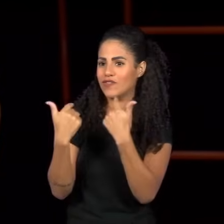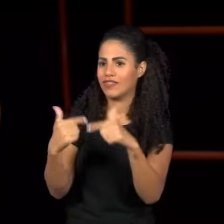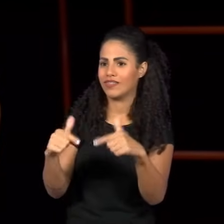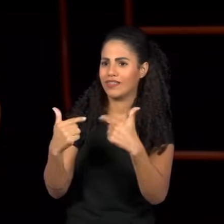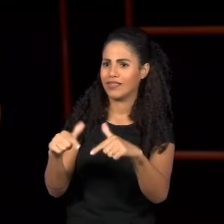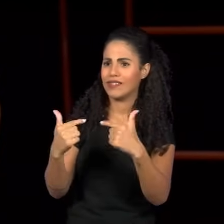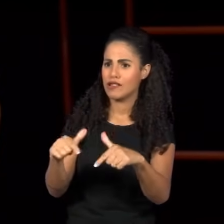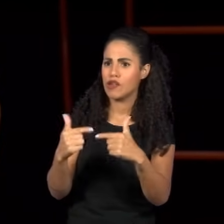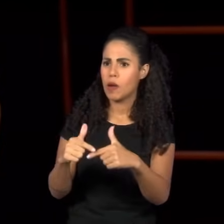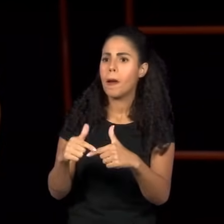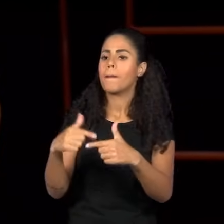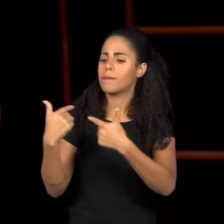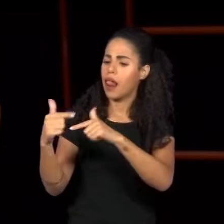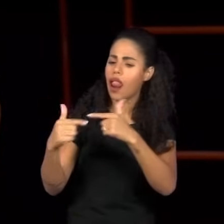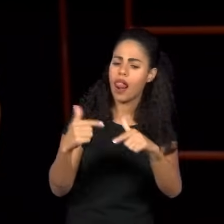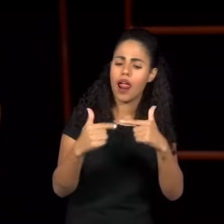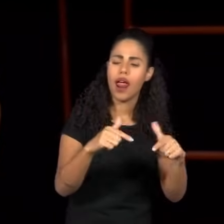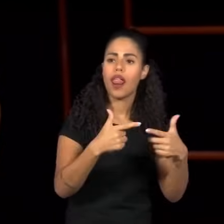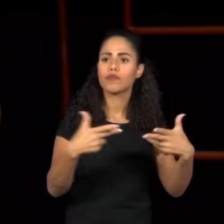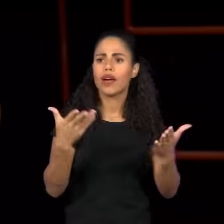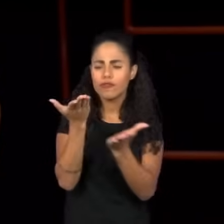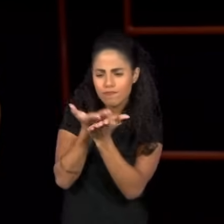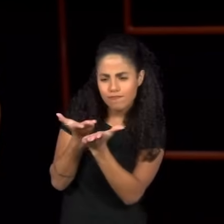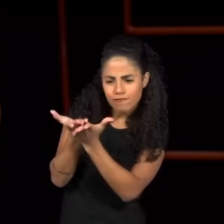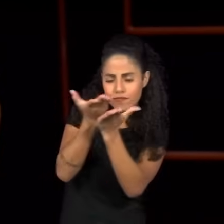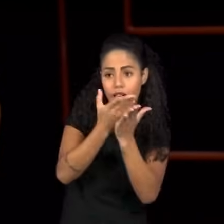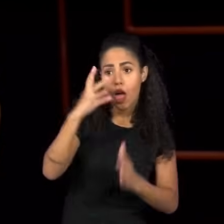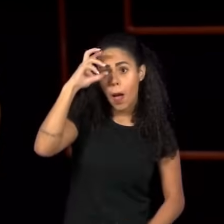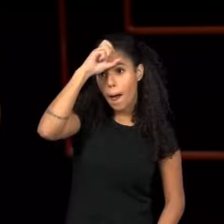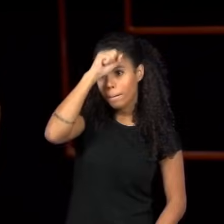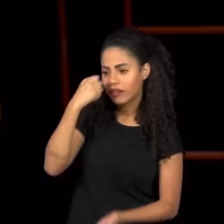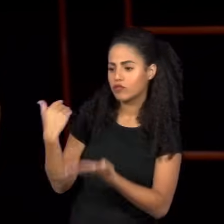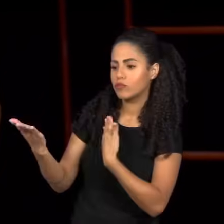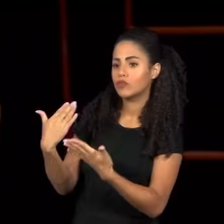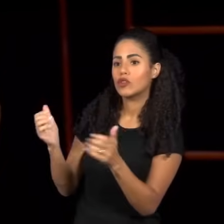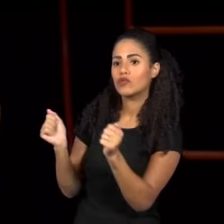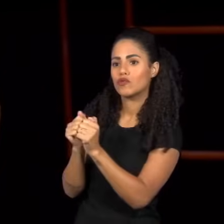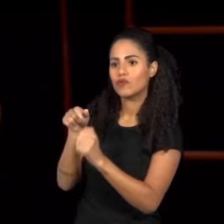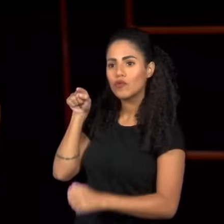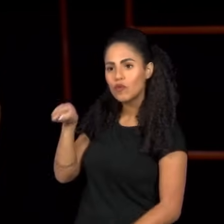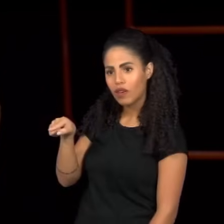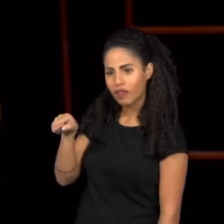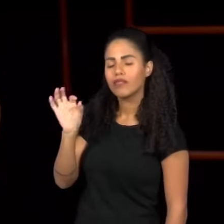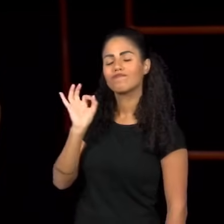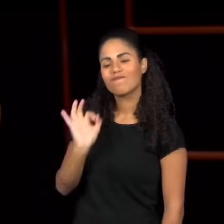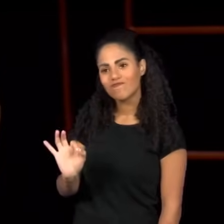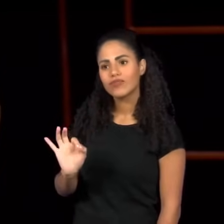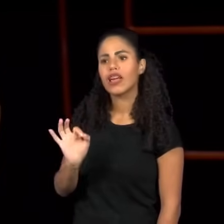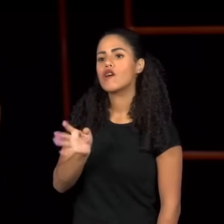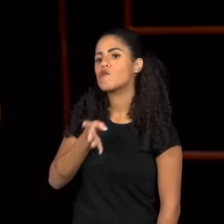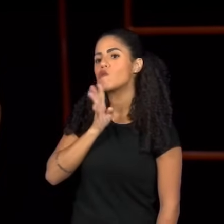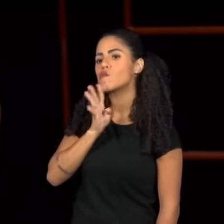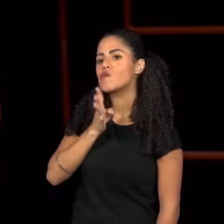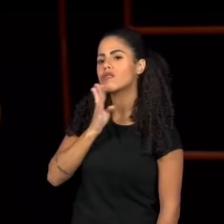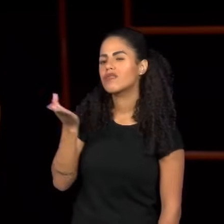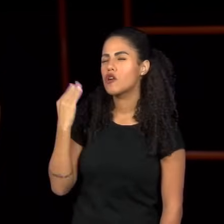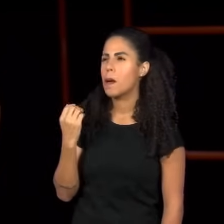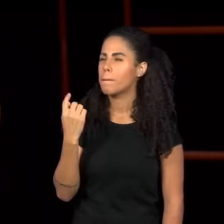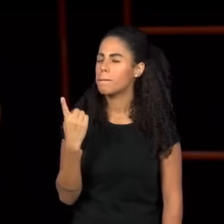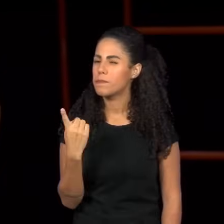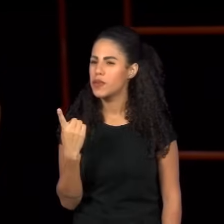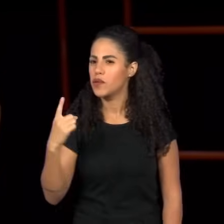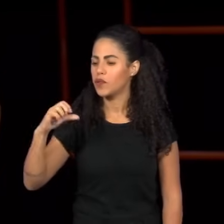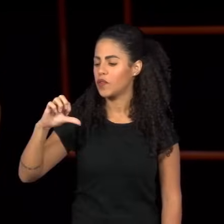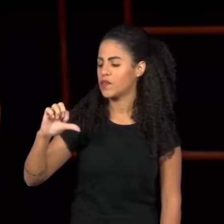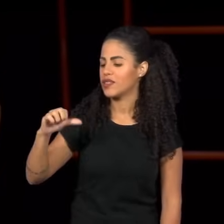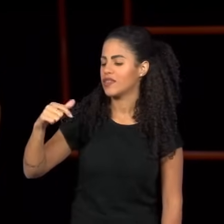foram muitos trabalhos, muito estudo, aprendi demais com o Ivaldo. Conheci o Ivaldo em 74, comecei a